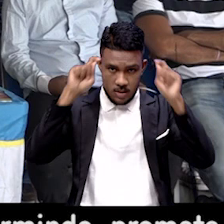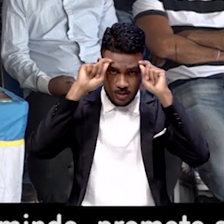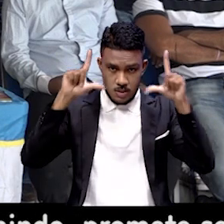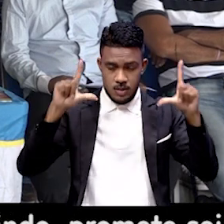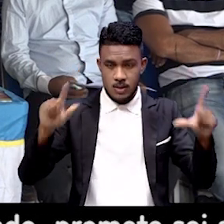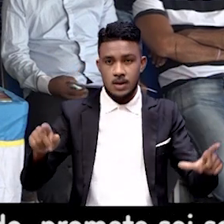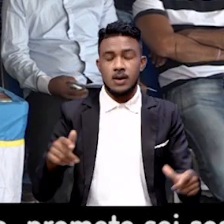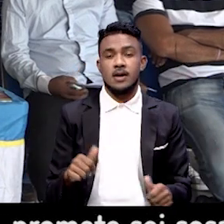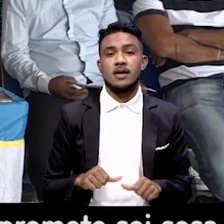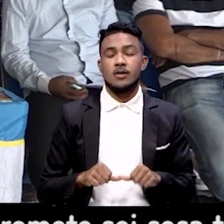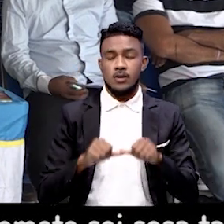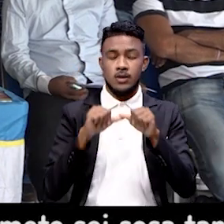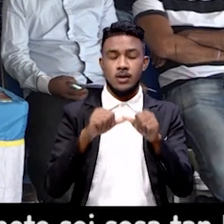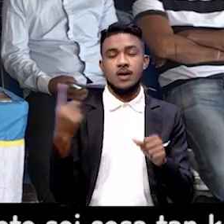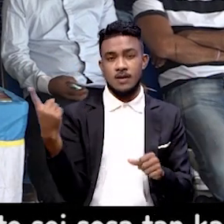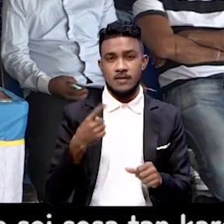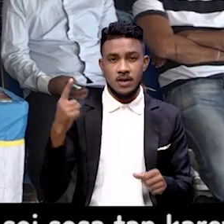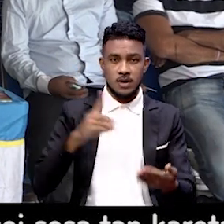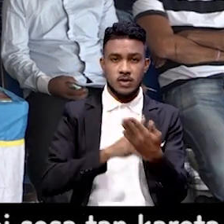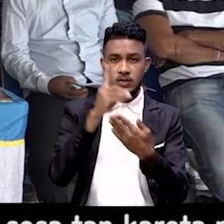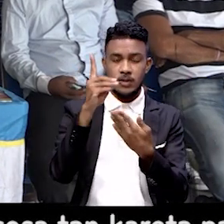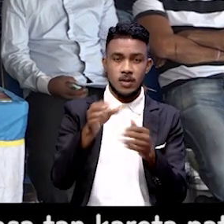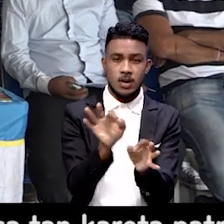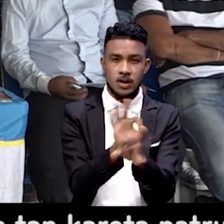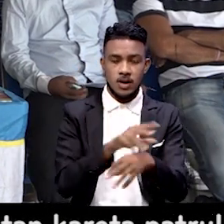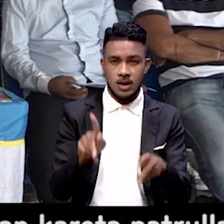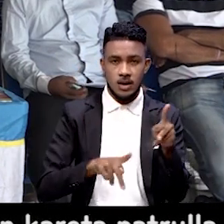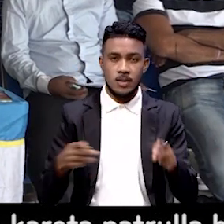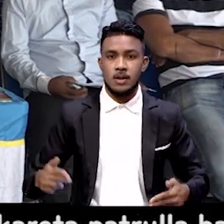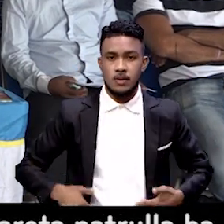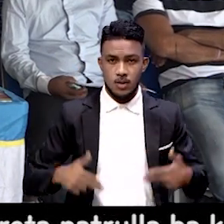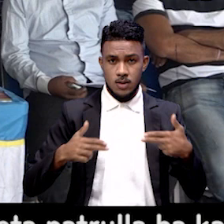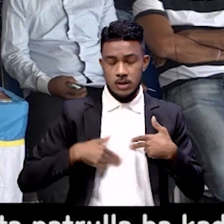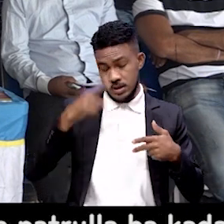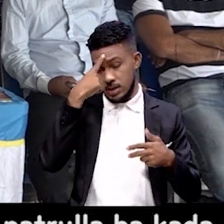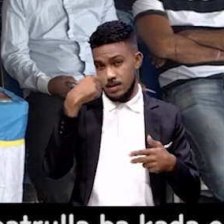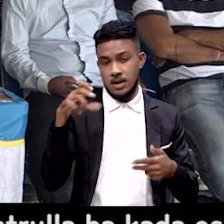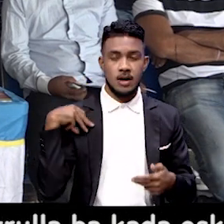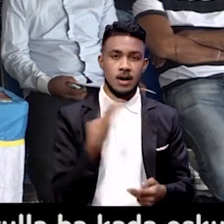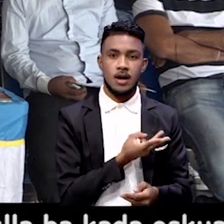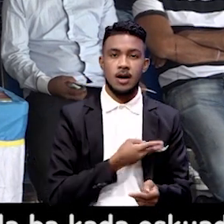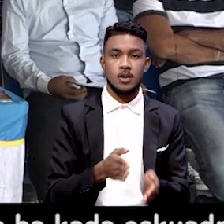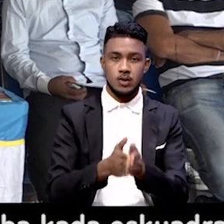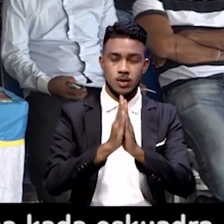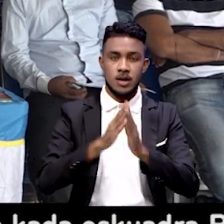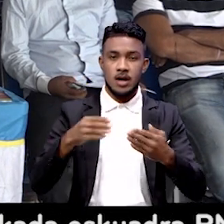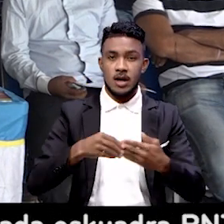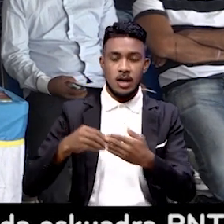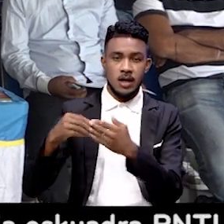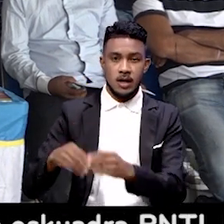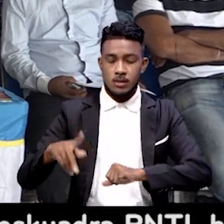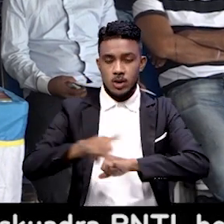permitir desenvolvimento barradia povo de Moris. Também, a mim russo, para líderes políticos do Partido